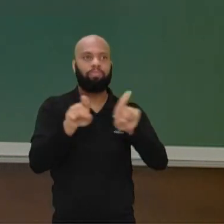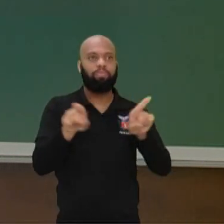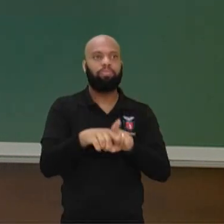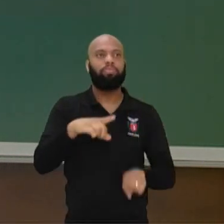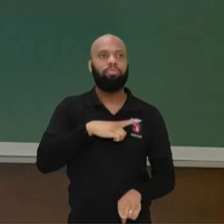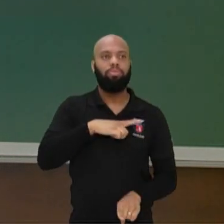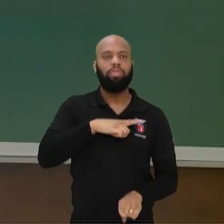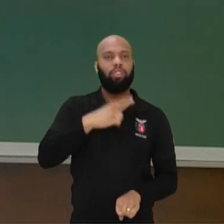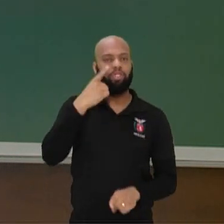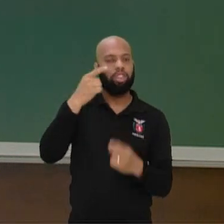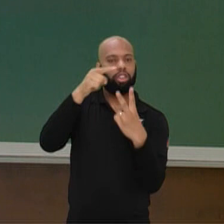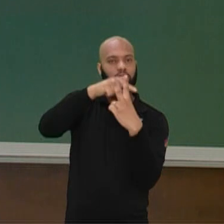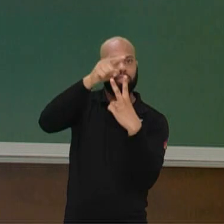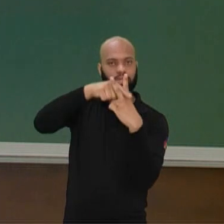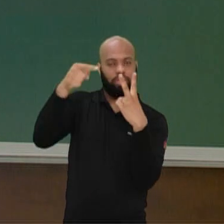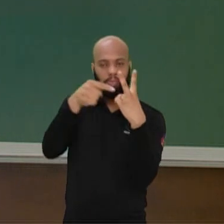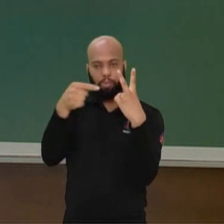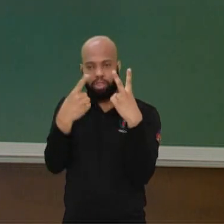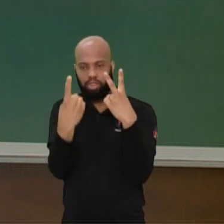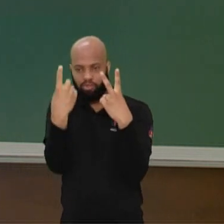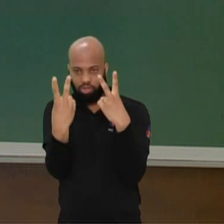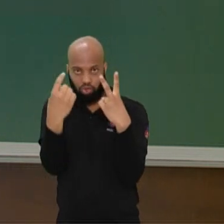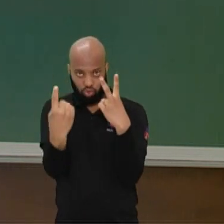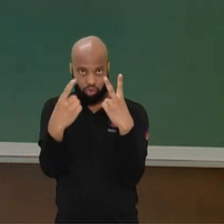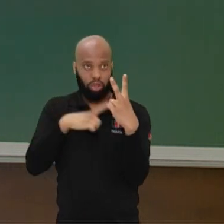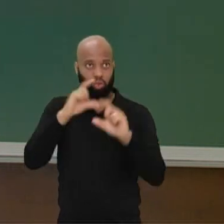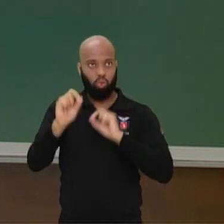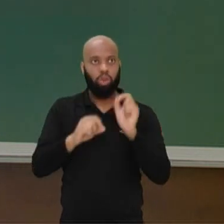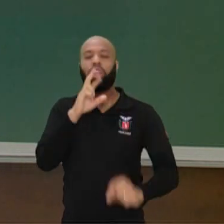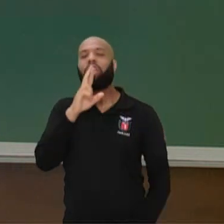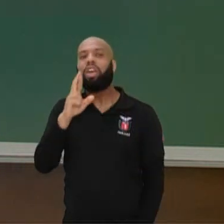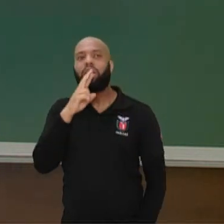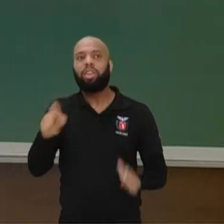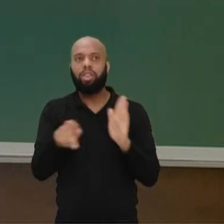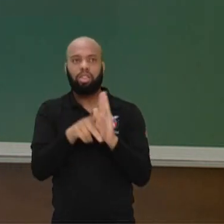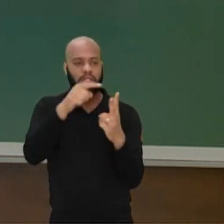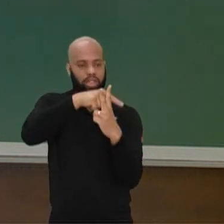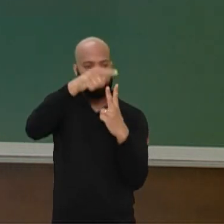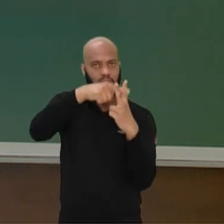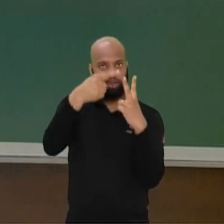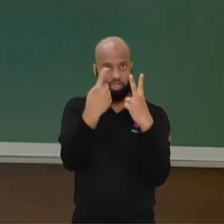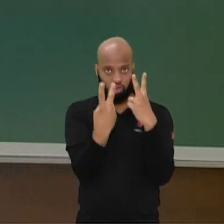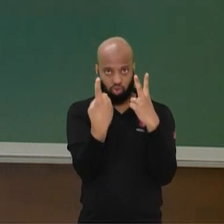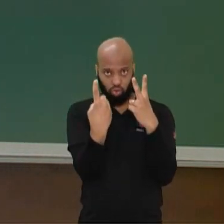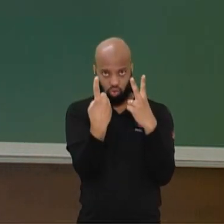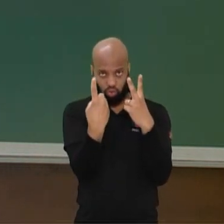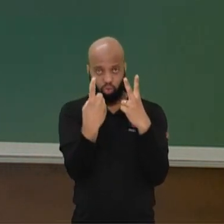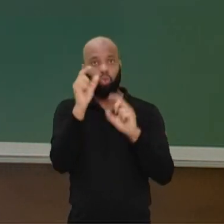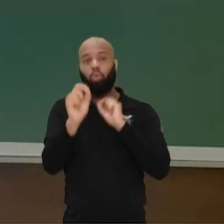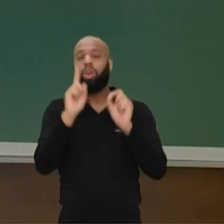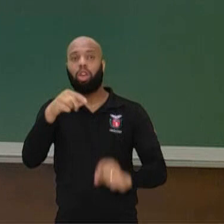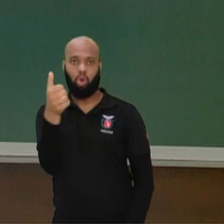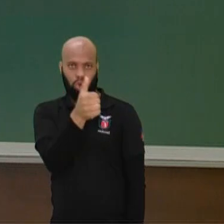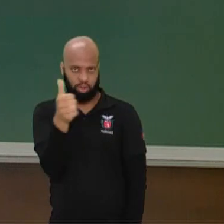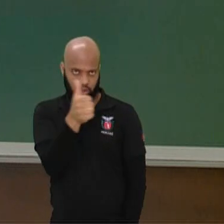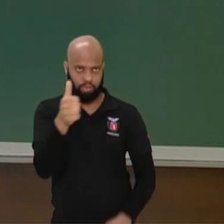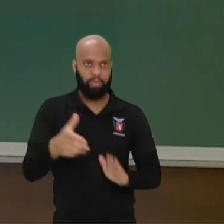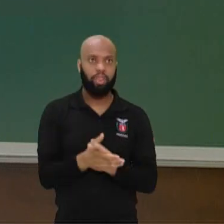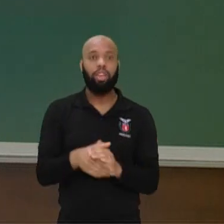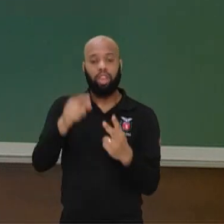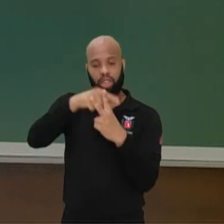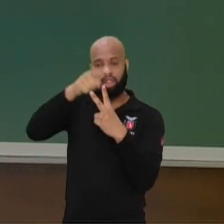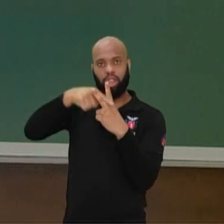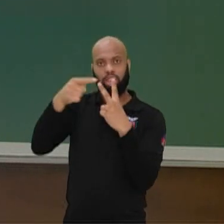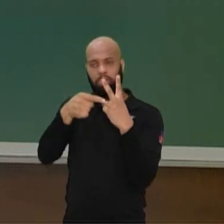menos 121. Então, menos 121 vai ficar o quê? Raiz quadrada de 121, que é 11. E